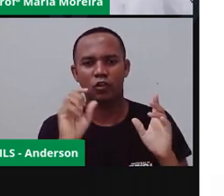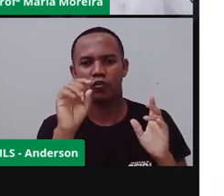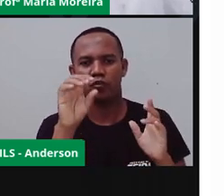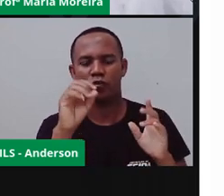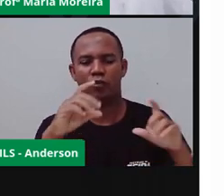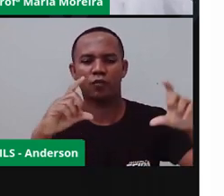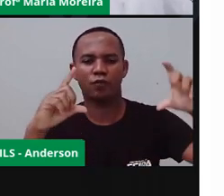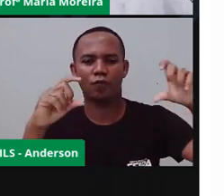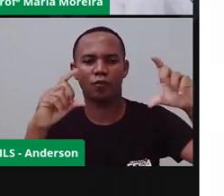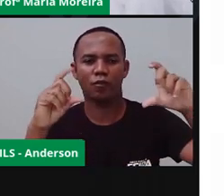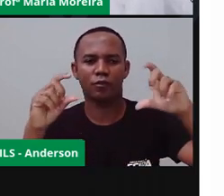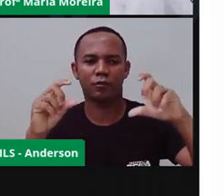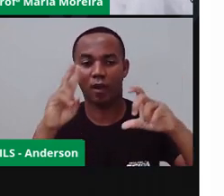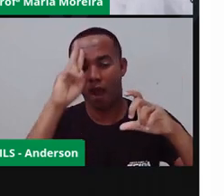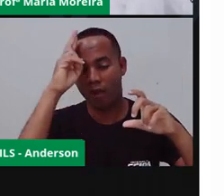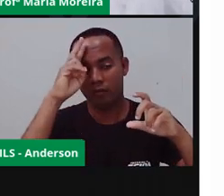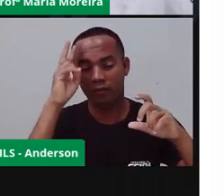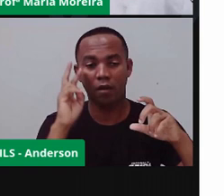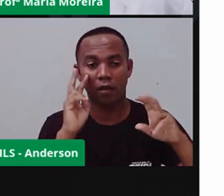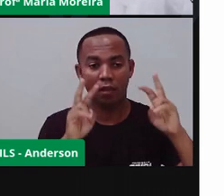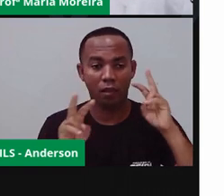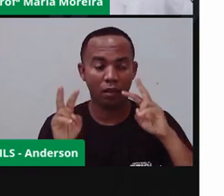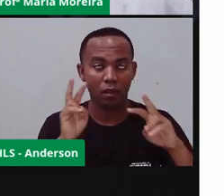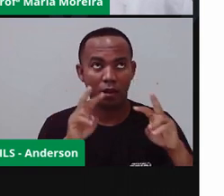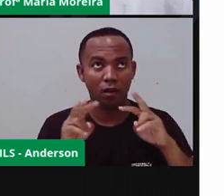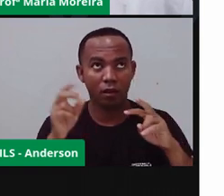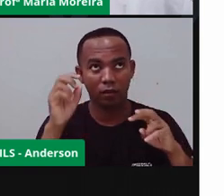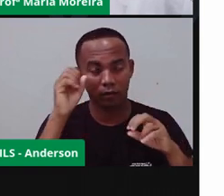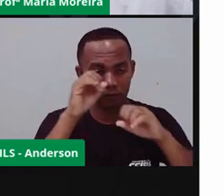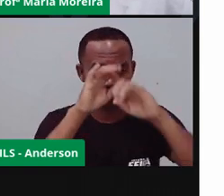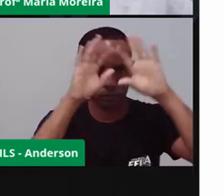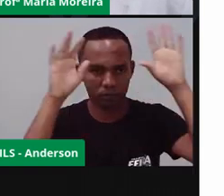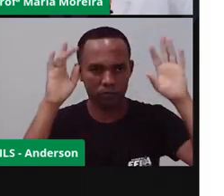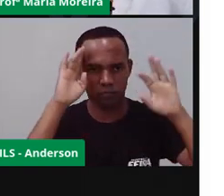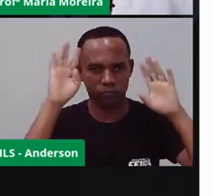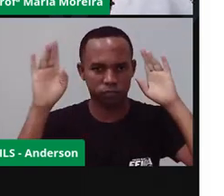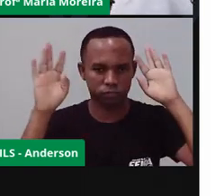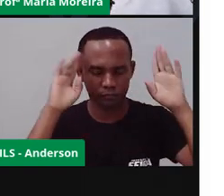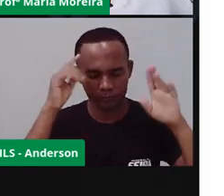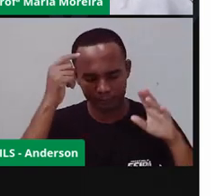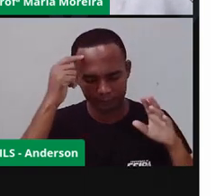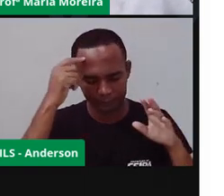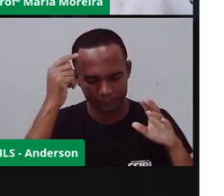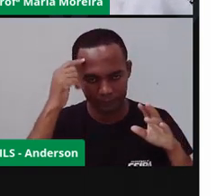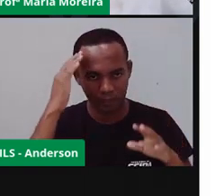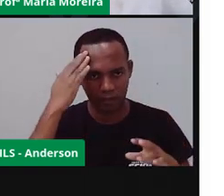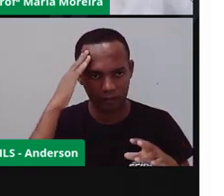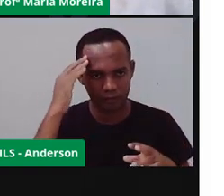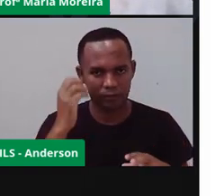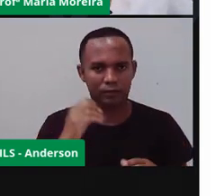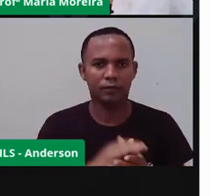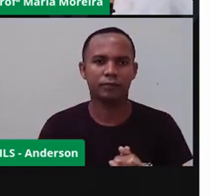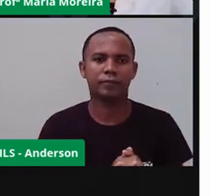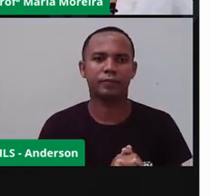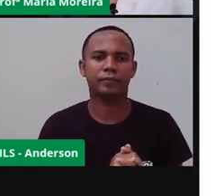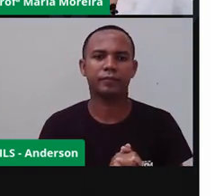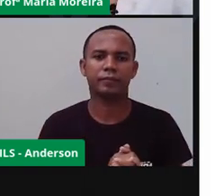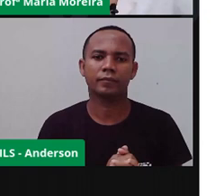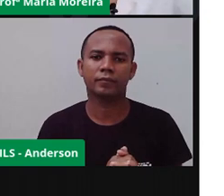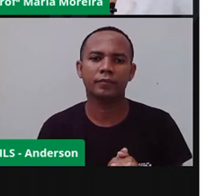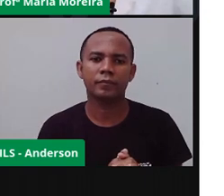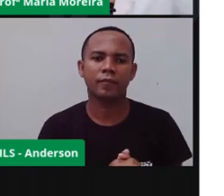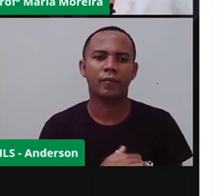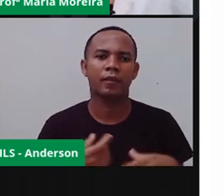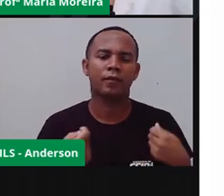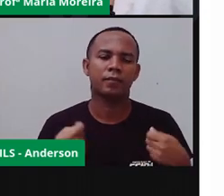história, não contou? Pois é. É uma crítica? É. É uma crítica ao quê? Que as pessoas precisam sair de sua cidade